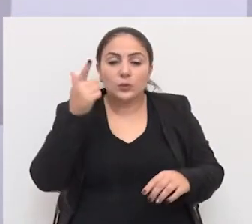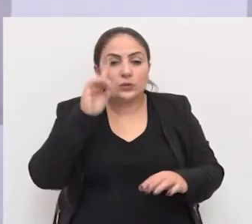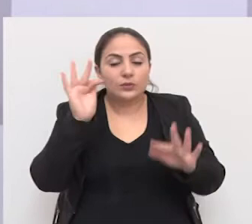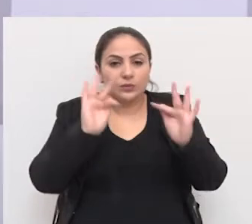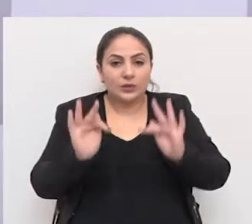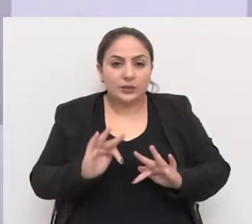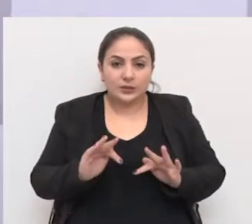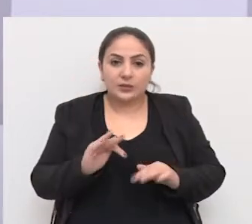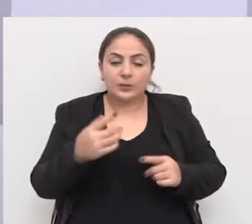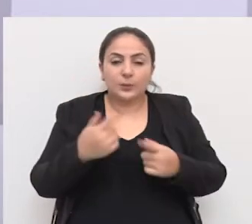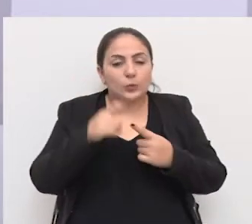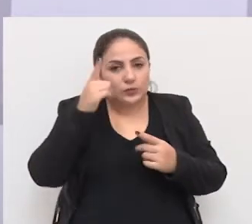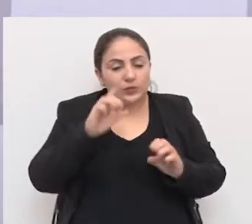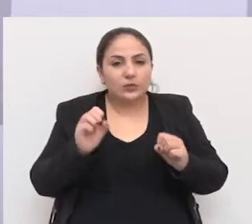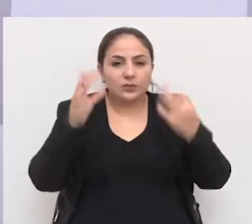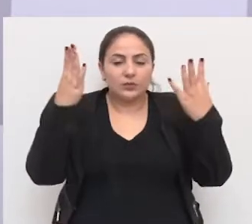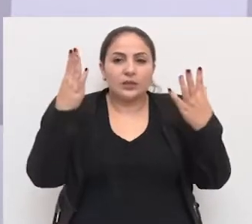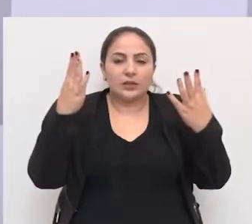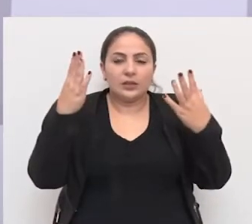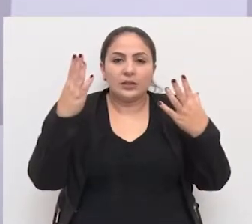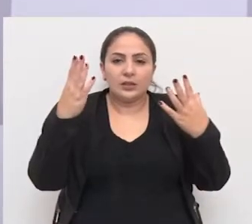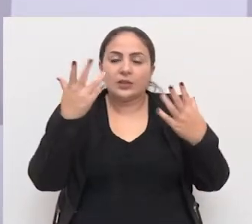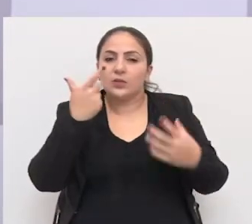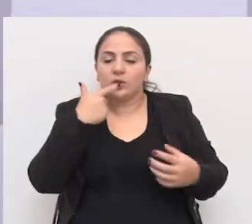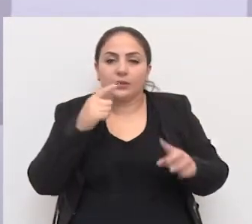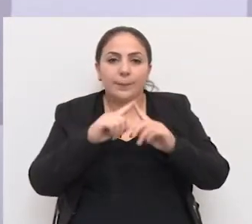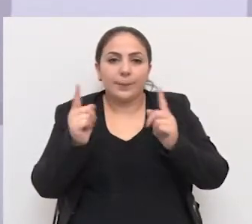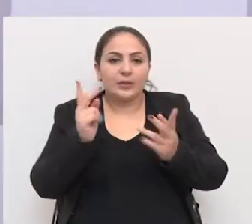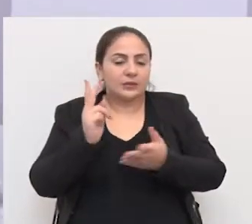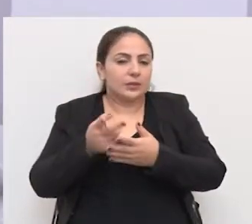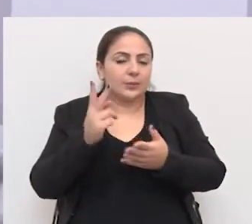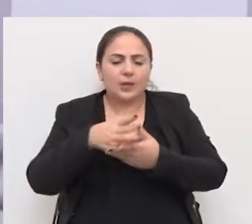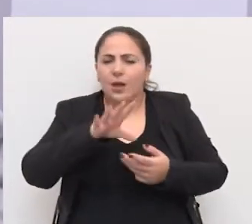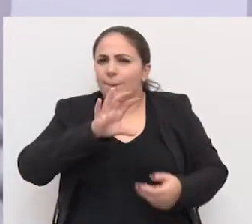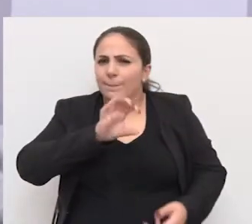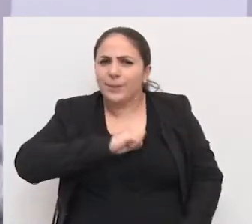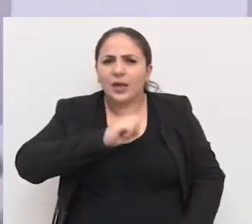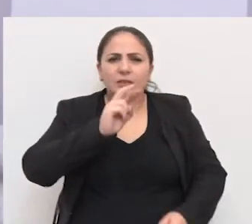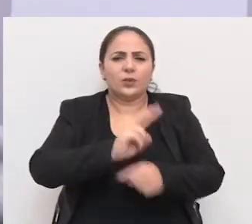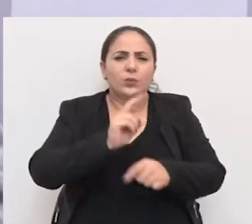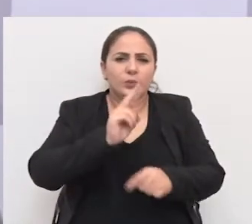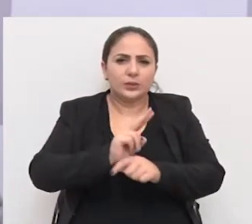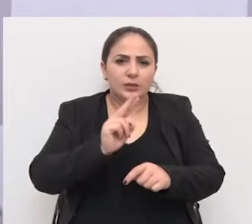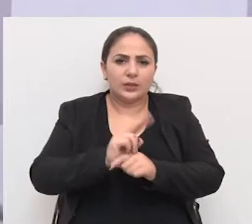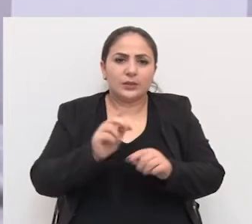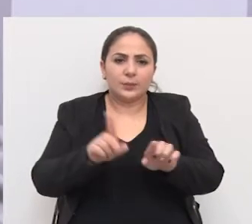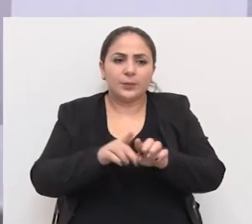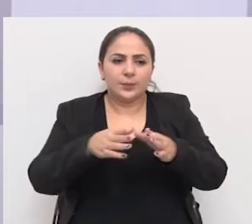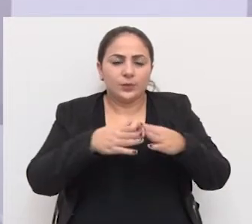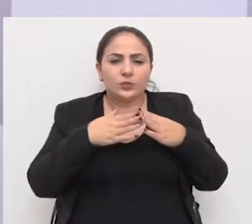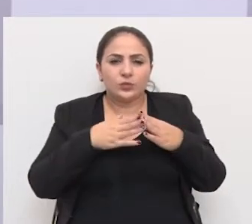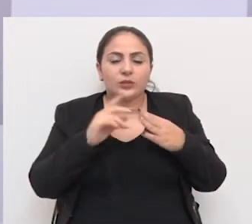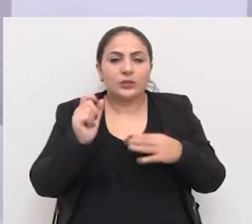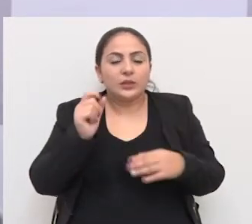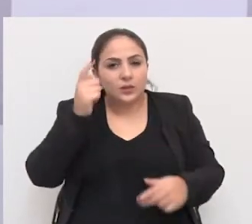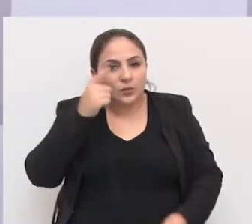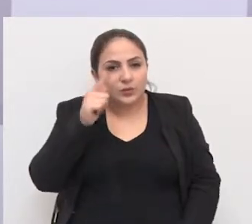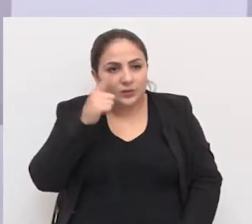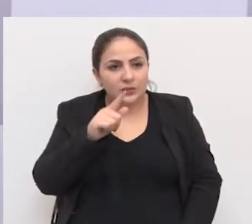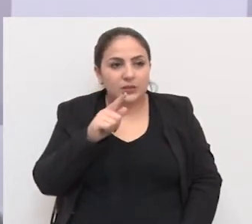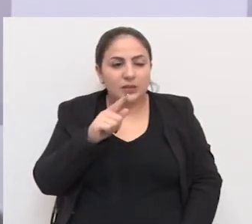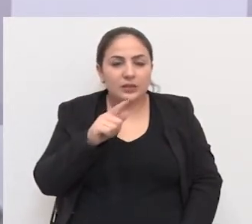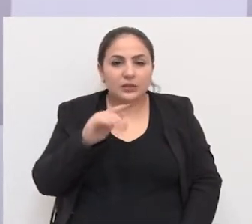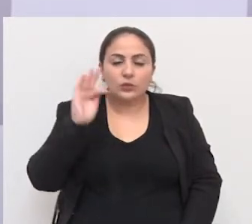sejam felizes, para elas curtam a infância, para que elas sejam amadas, cuidadas, protegidas, para